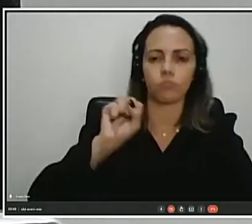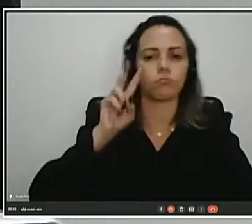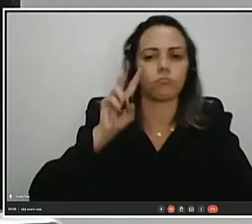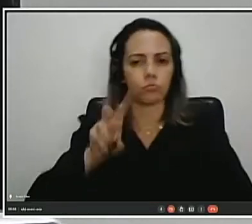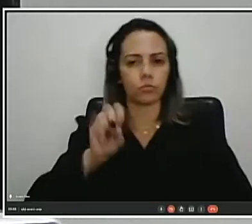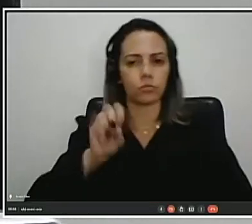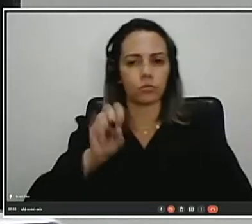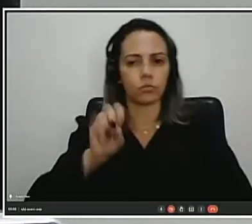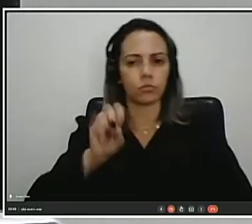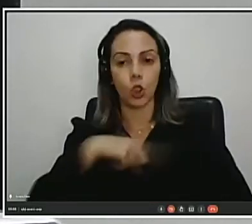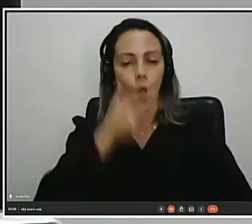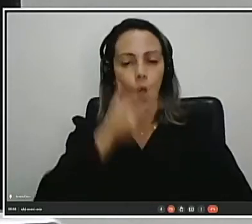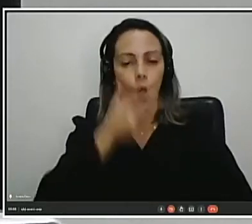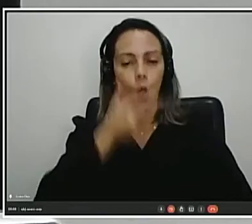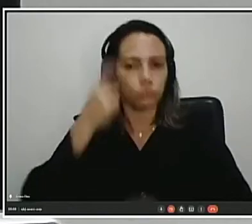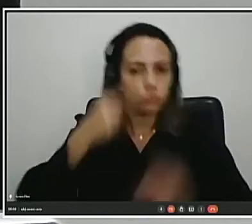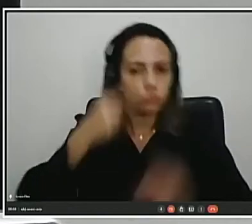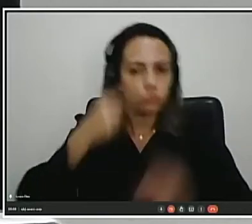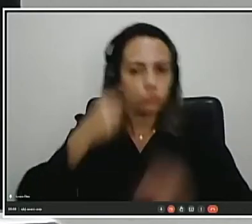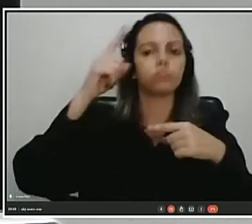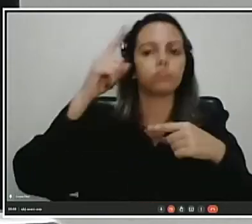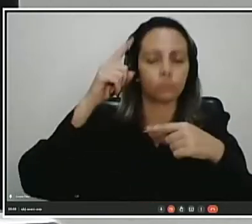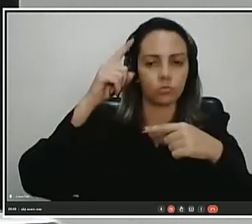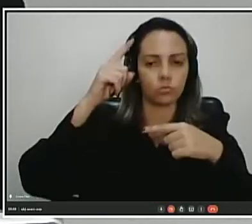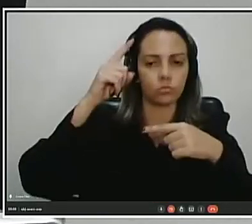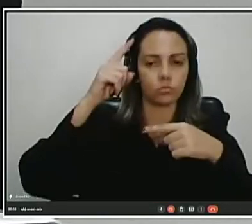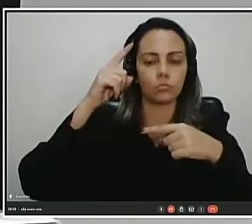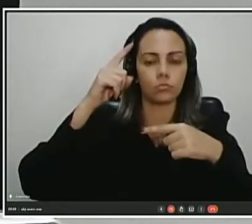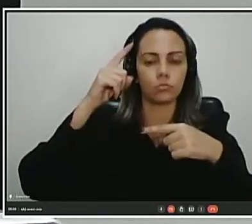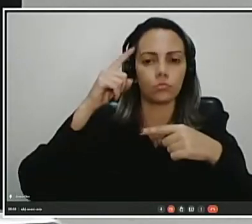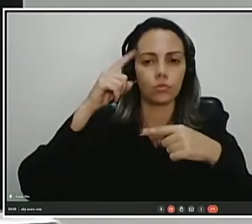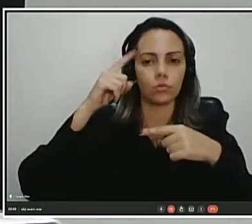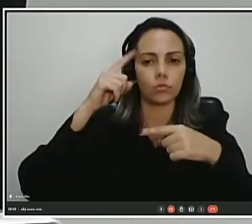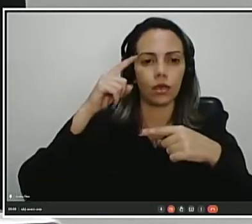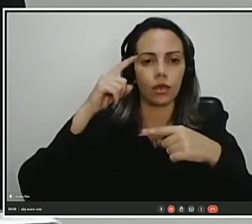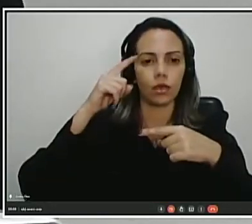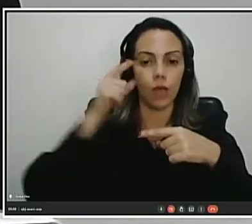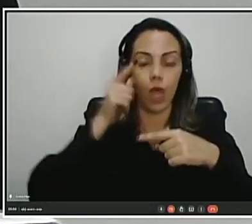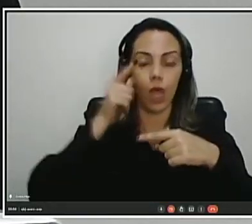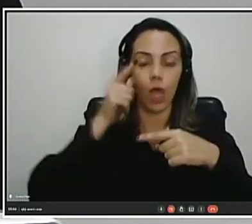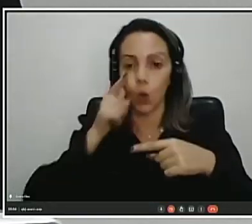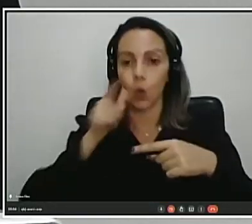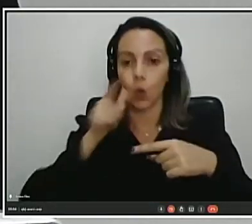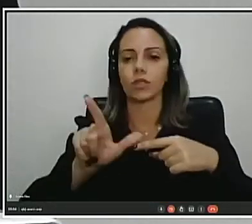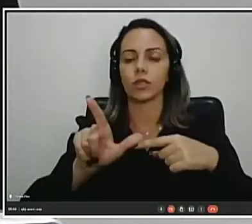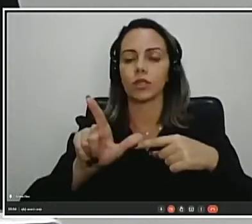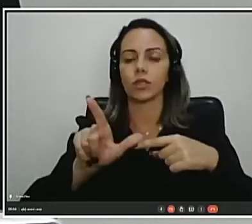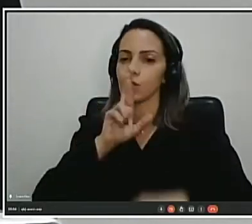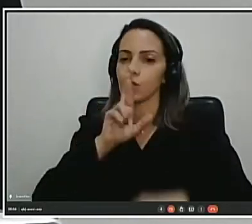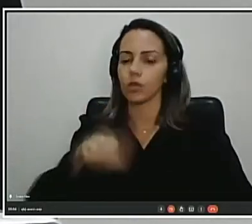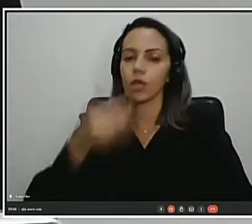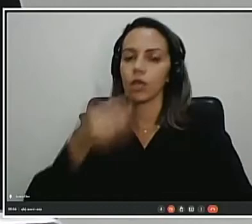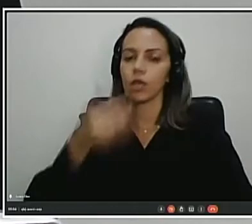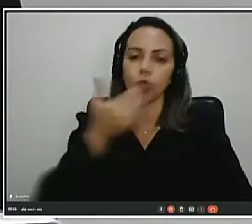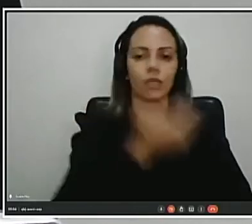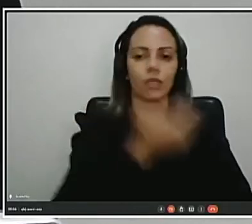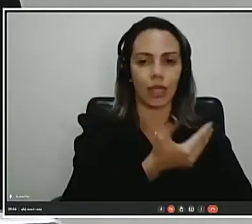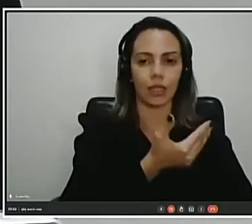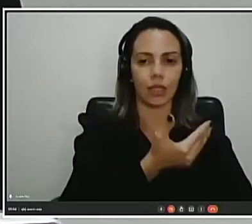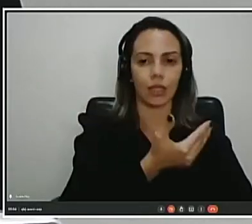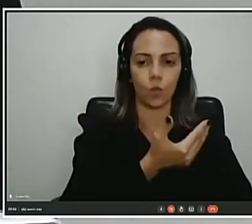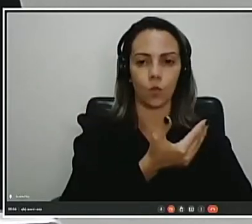consegue avançar em algo a mais, aí, indo de encontro às solicitações